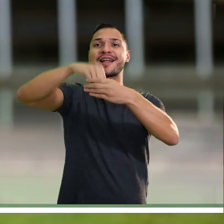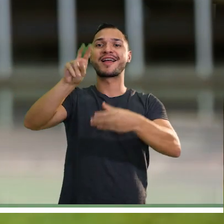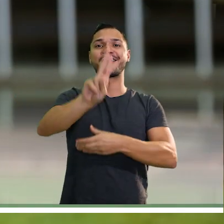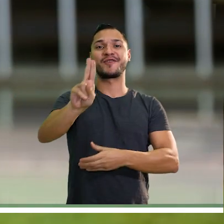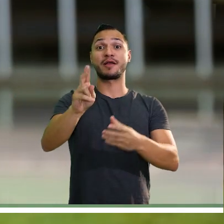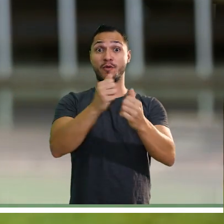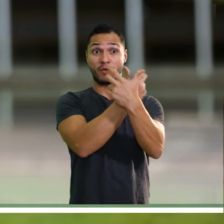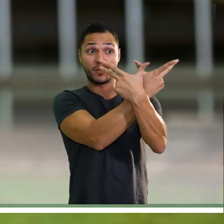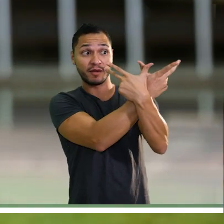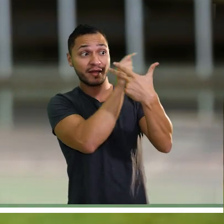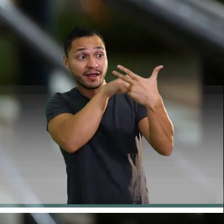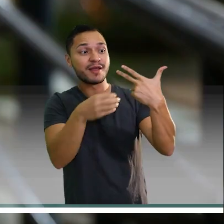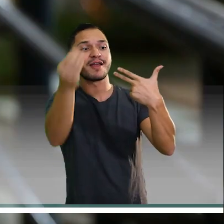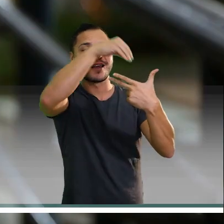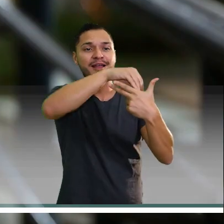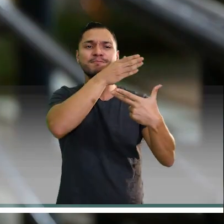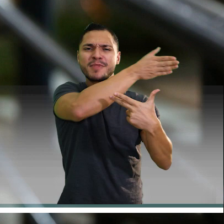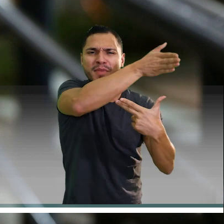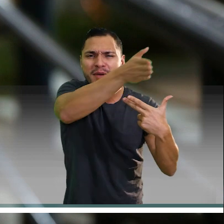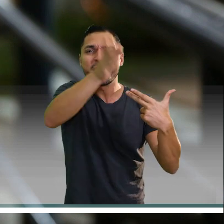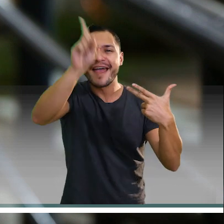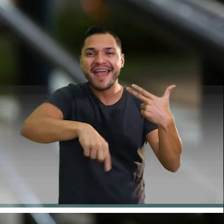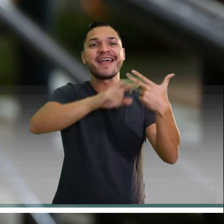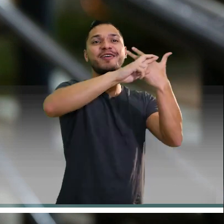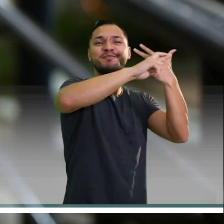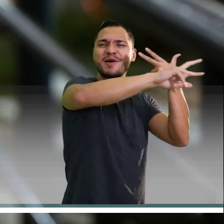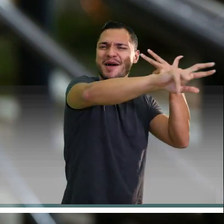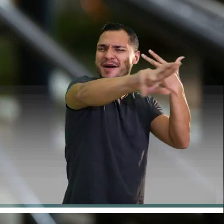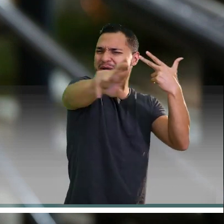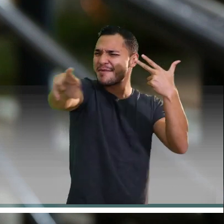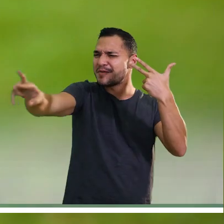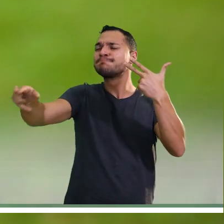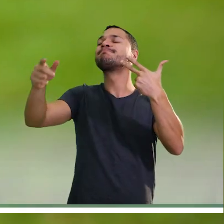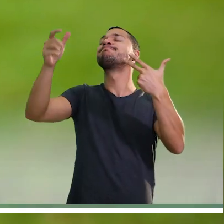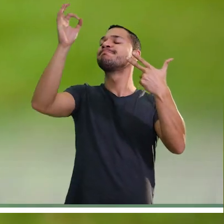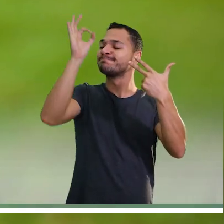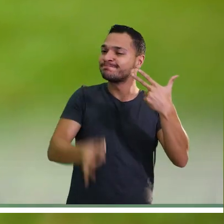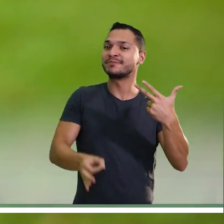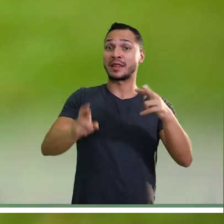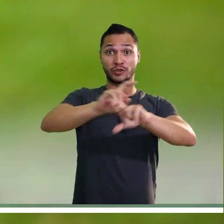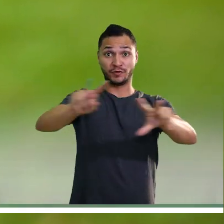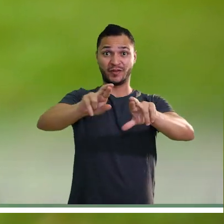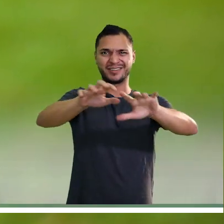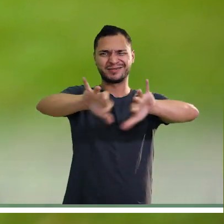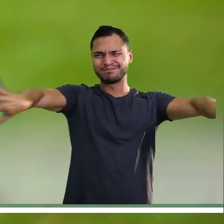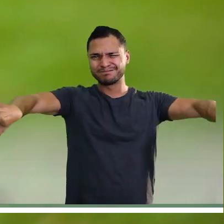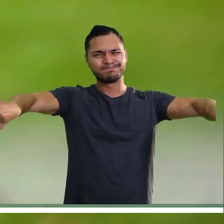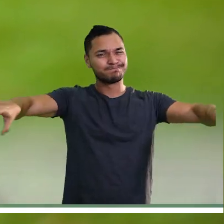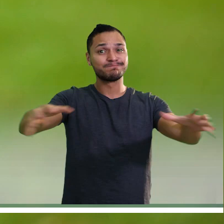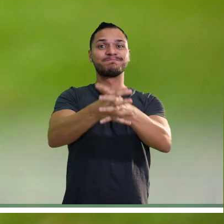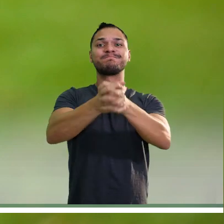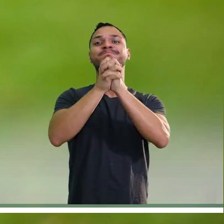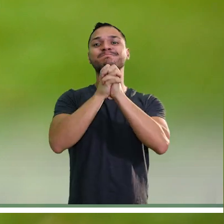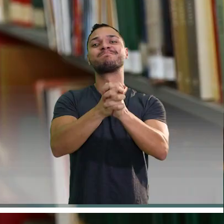é diferente. A UFV, em todos os seus cantos, é diversa e acredita que o diferente não afasta,